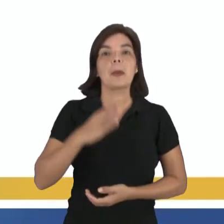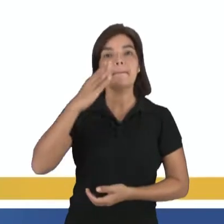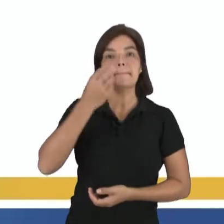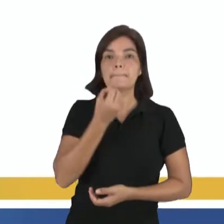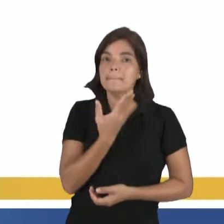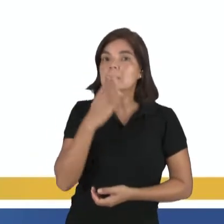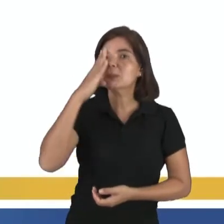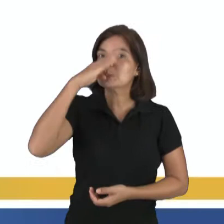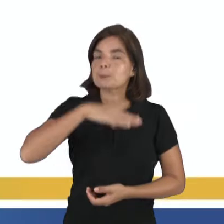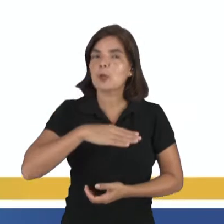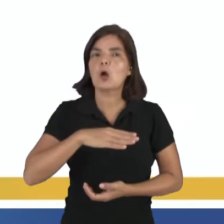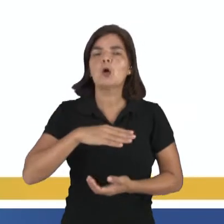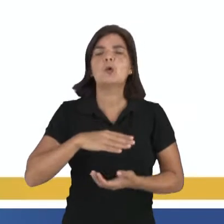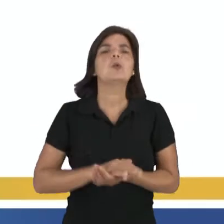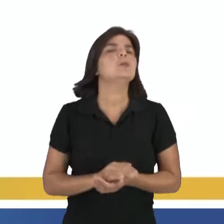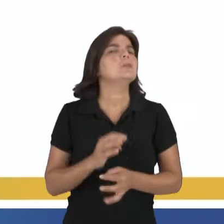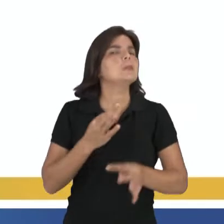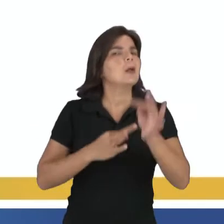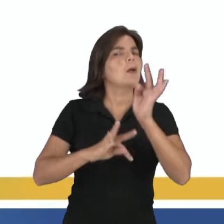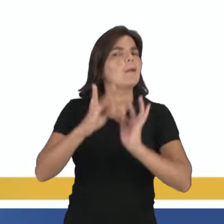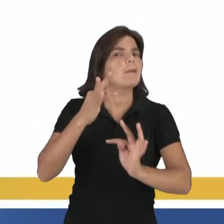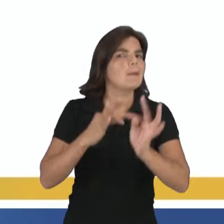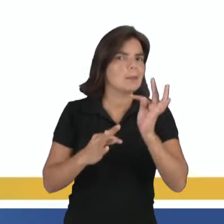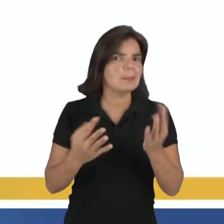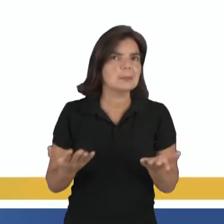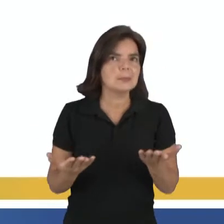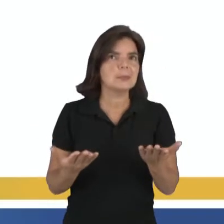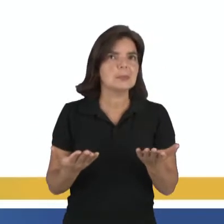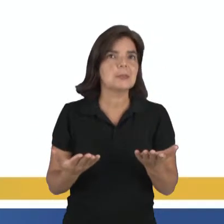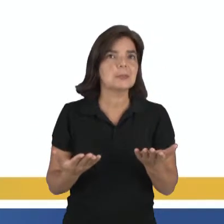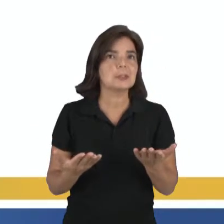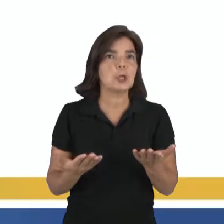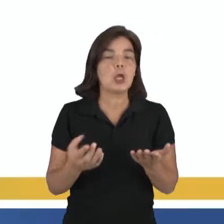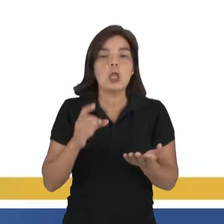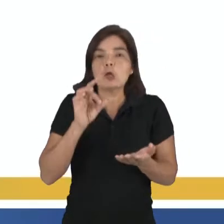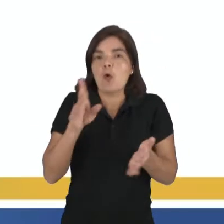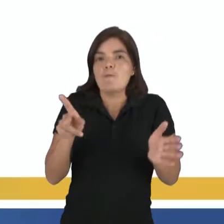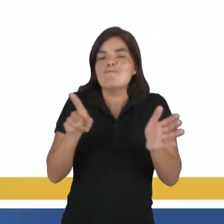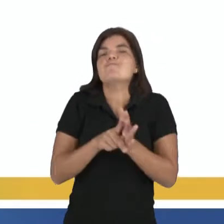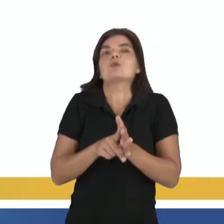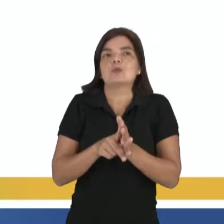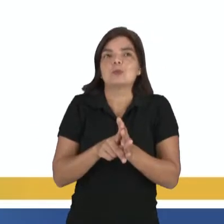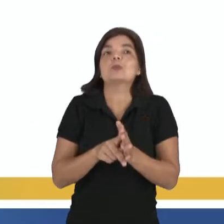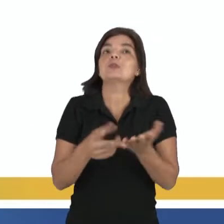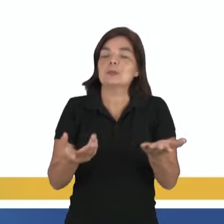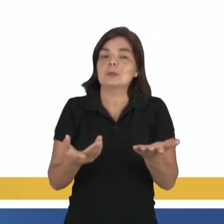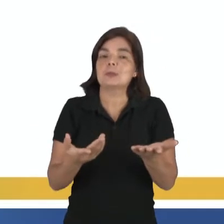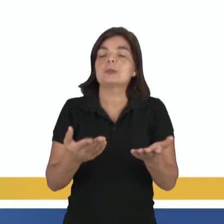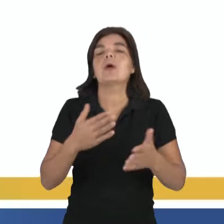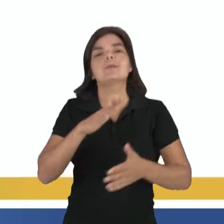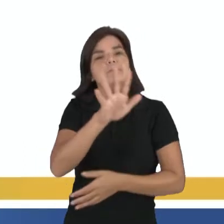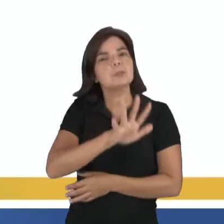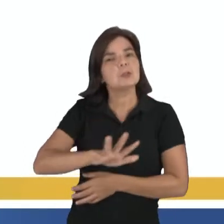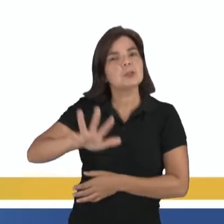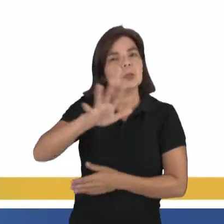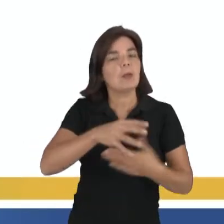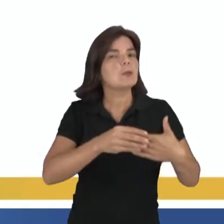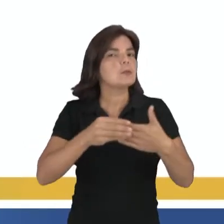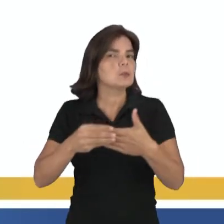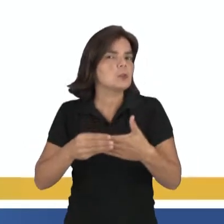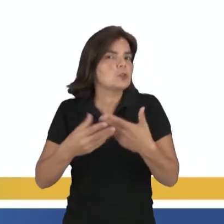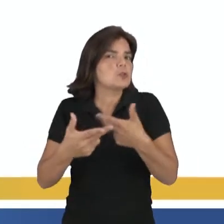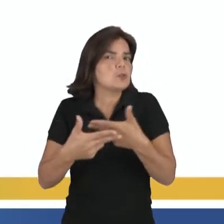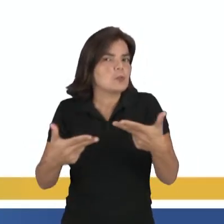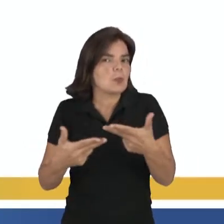o bem e para o mal. O que essa tecnologia, a tecnologia, não uma específica, mas a tecnologia de modo geral, traz